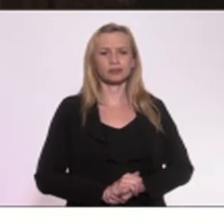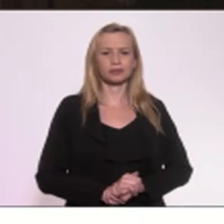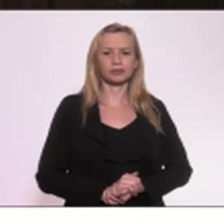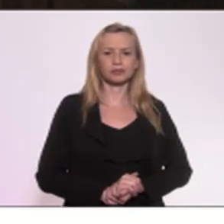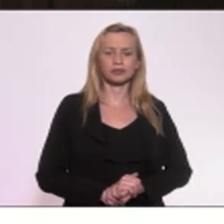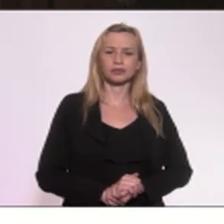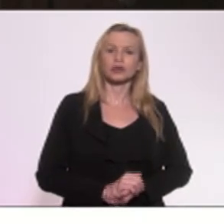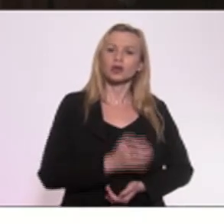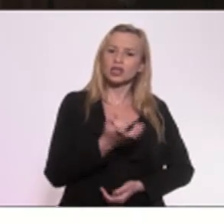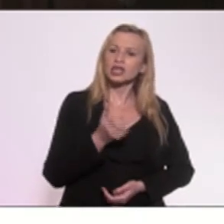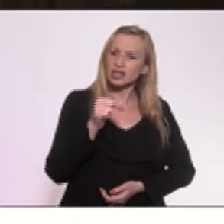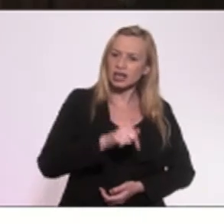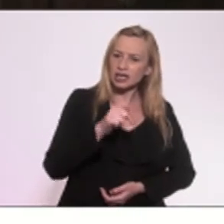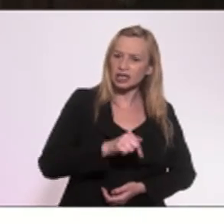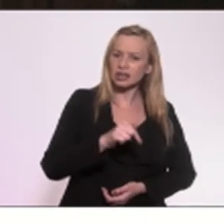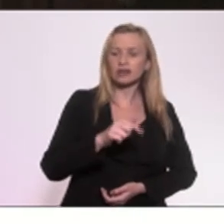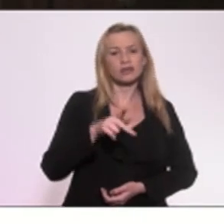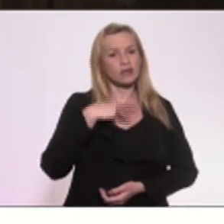aqui registrar